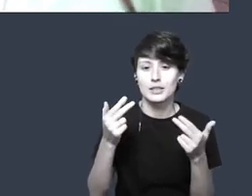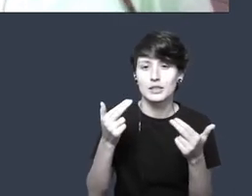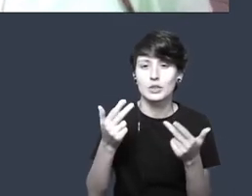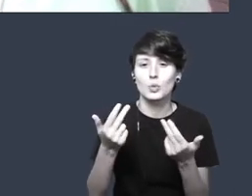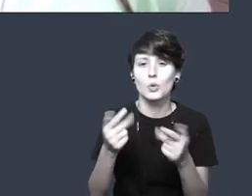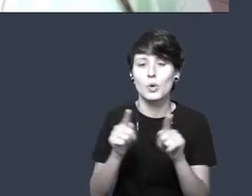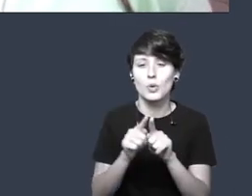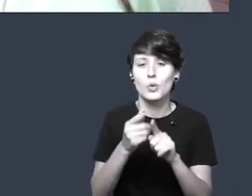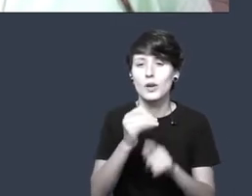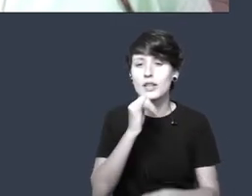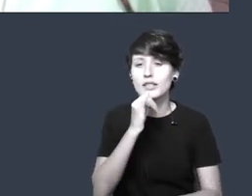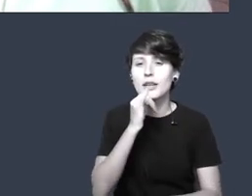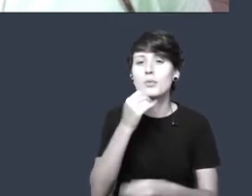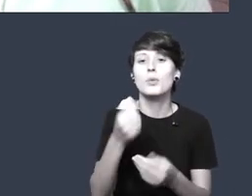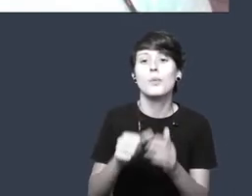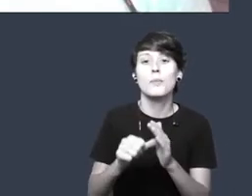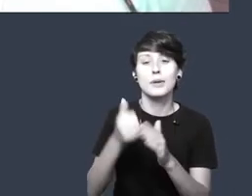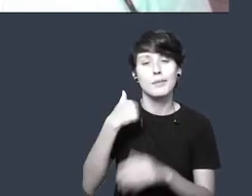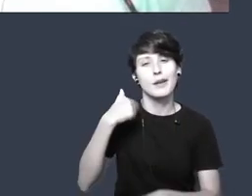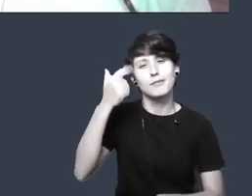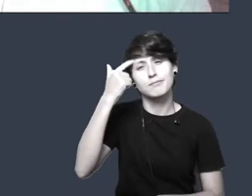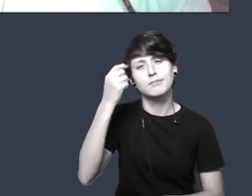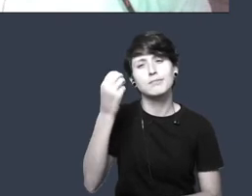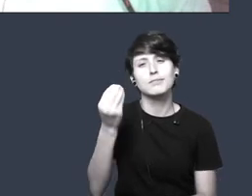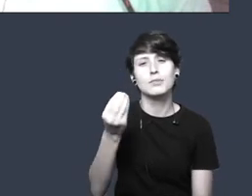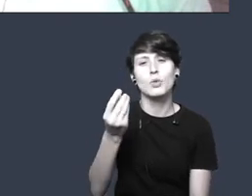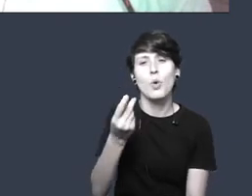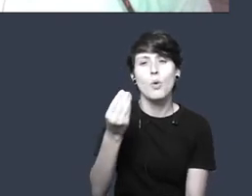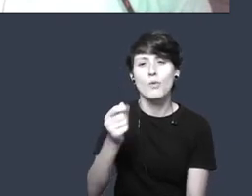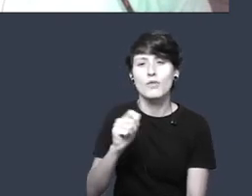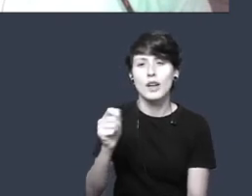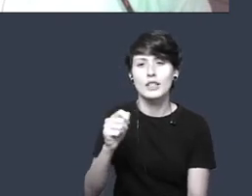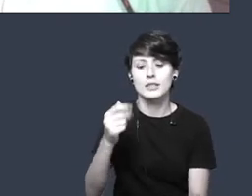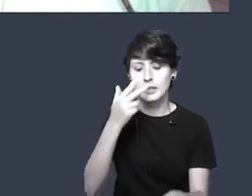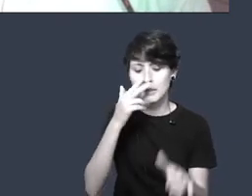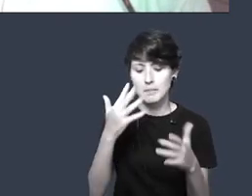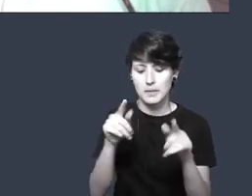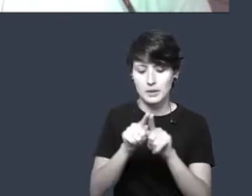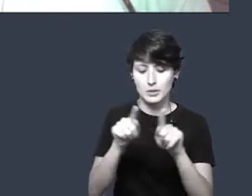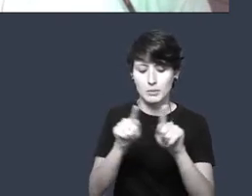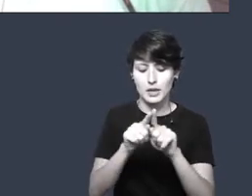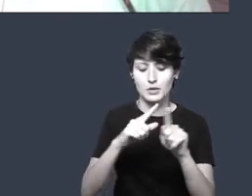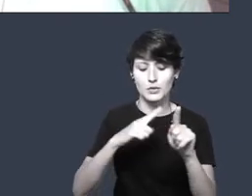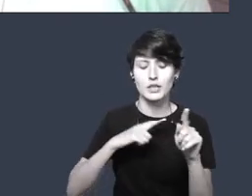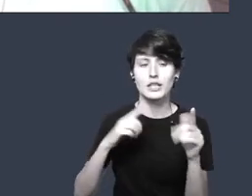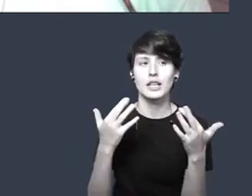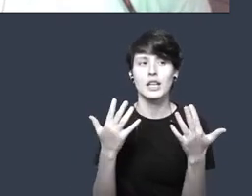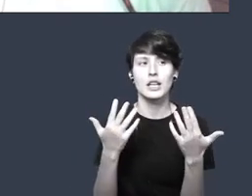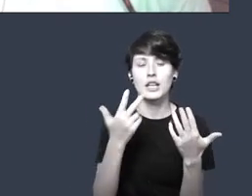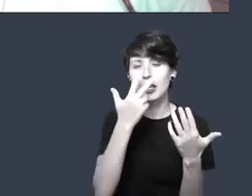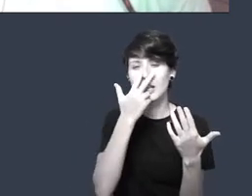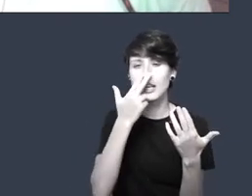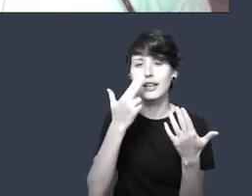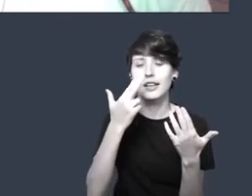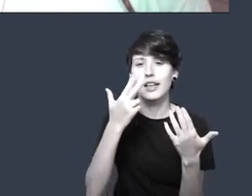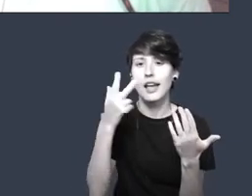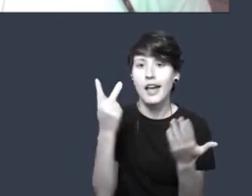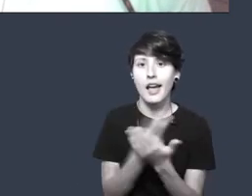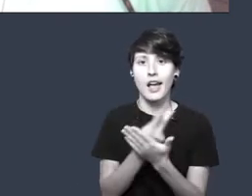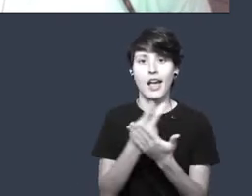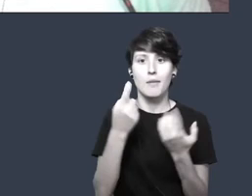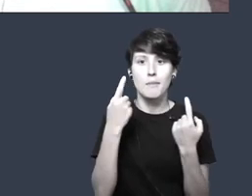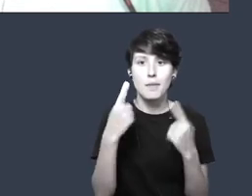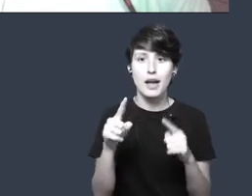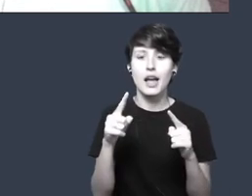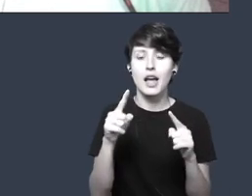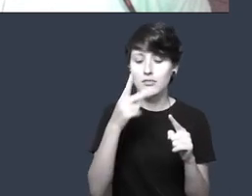exemplo aqui, o primeiro que me veio à cabeça, e que é mais ou menos isso, em que você tem os ataques, né, adversários